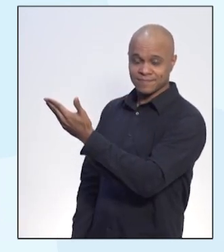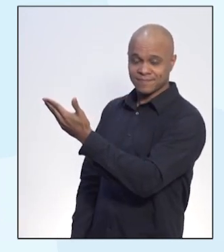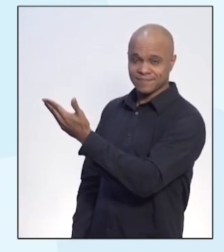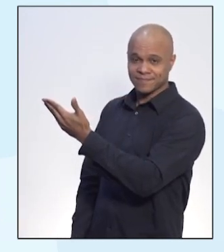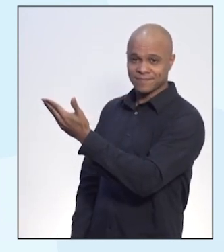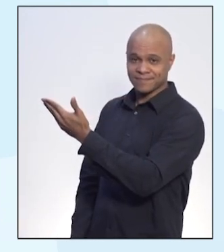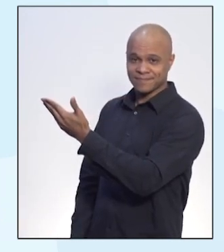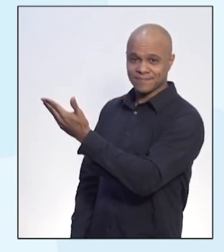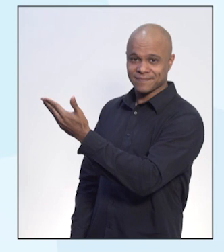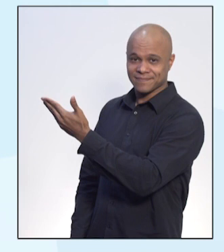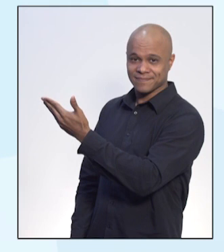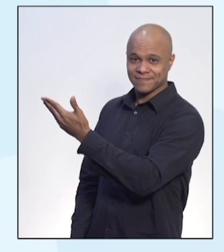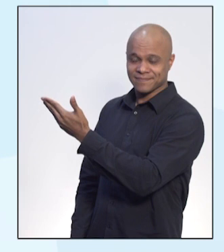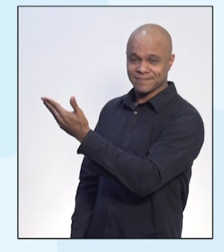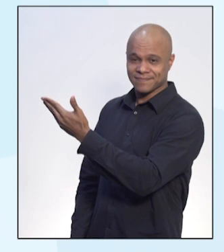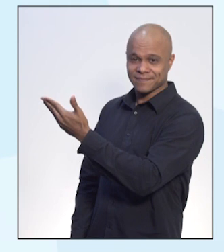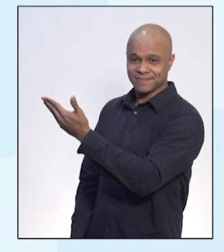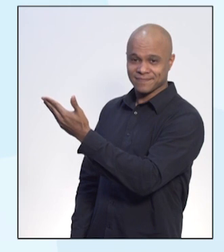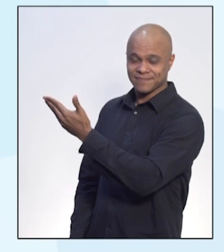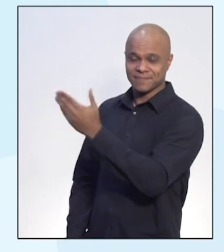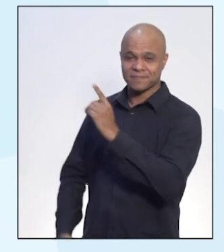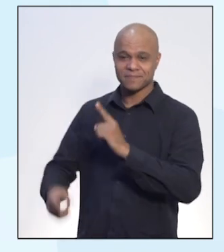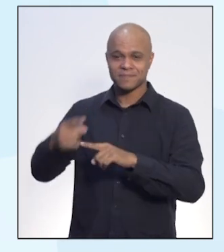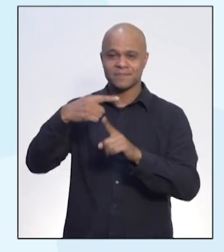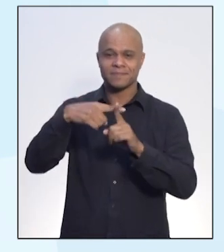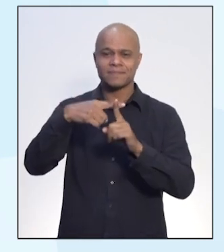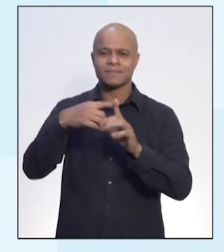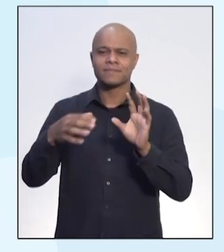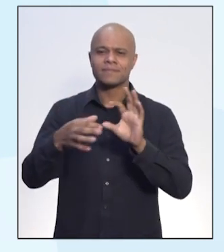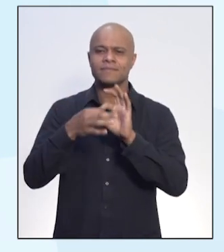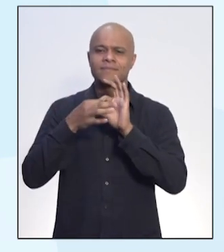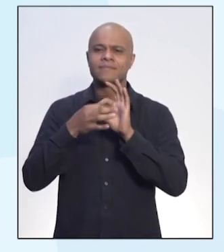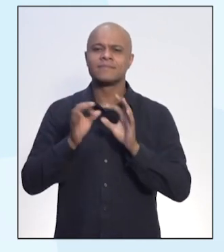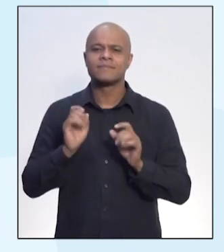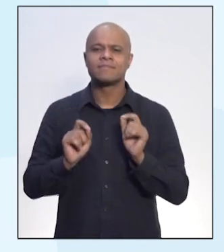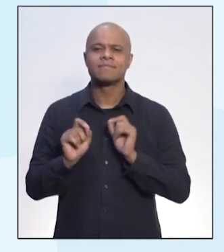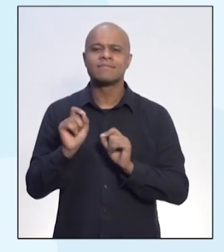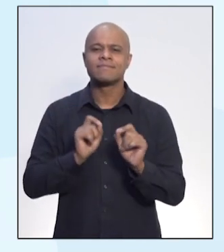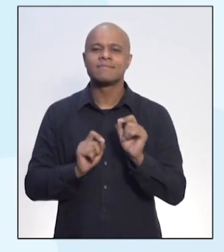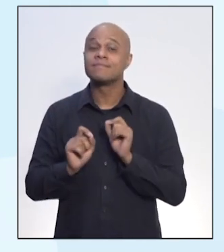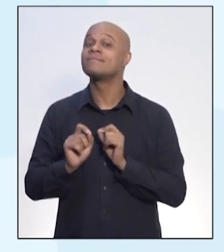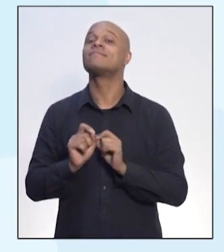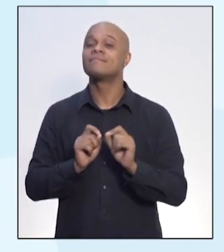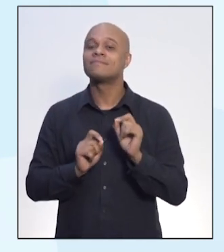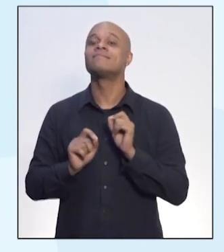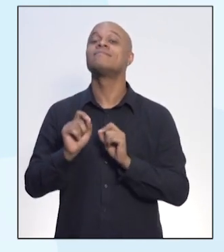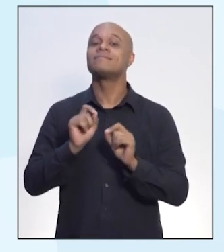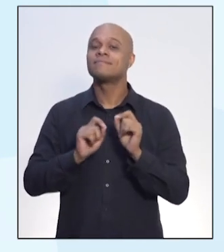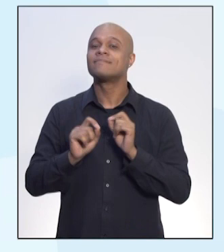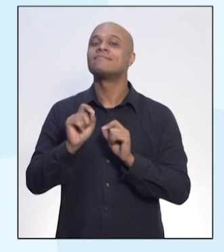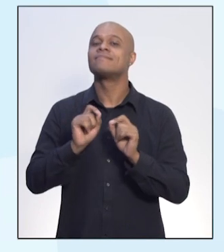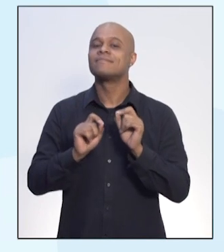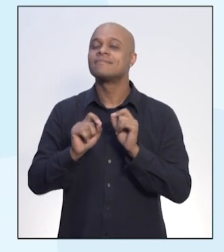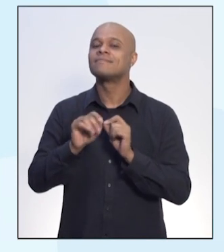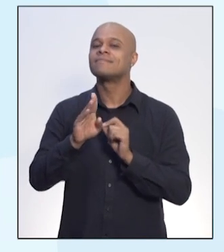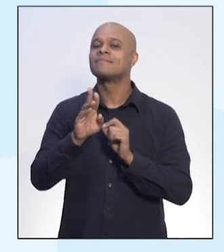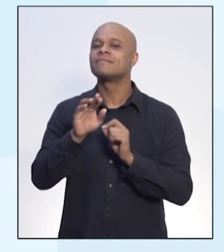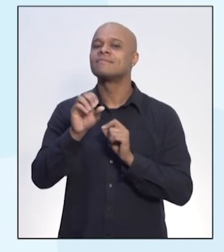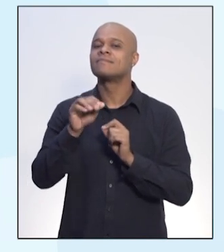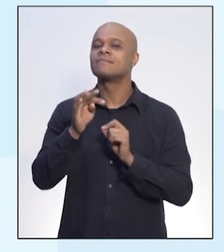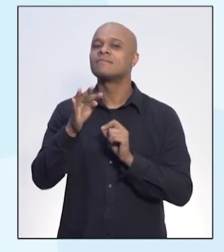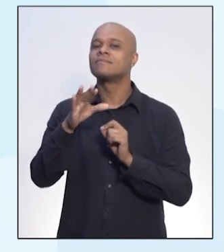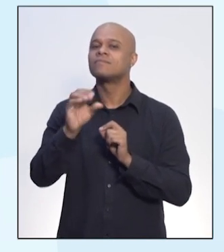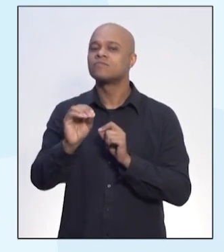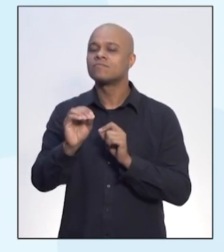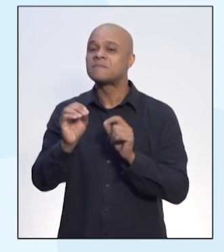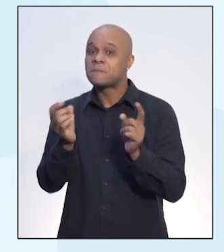tabela periódica, eletropositivo. Que vai se ligar com quem? Com o brometo, que está lá do outro lado da